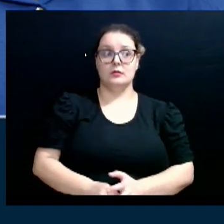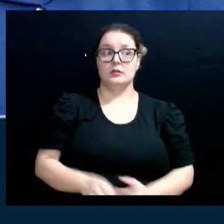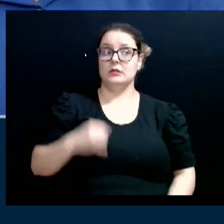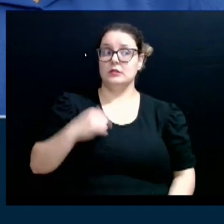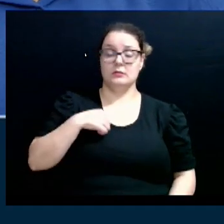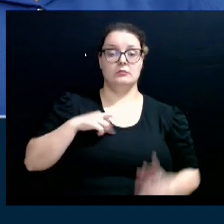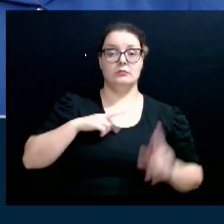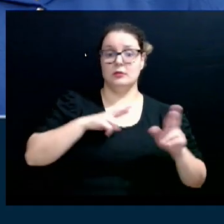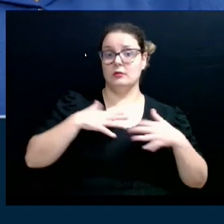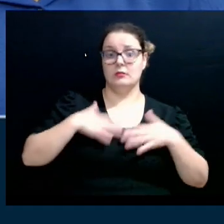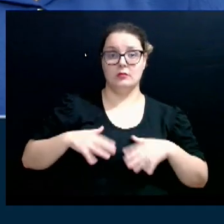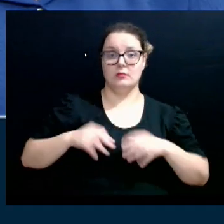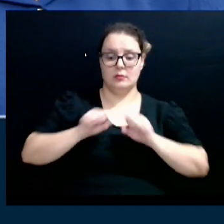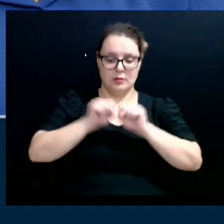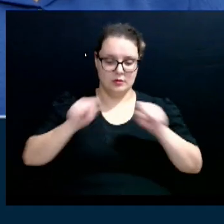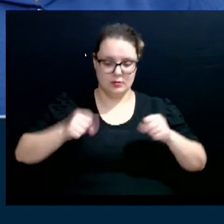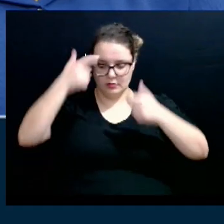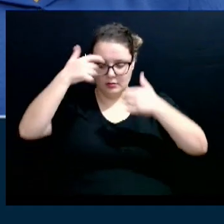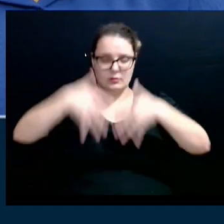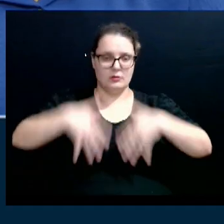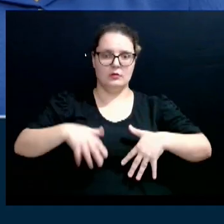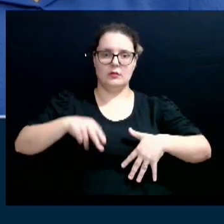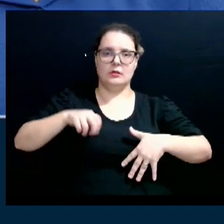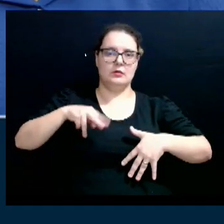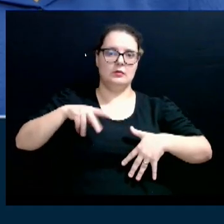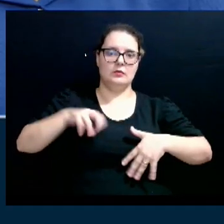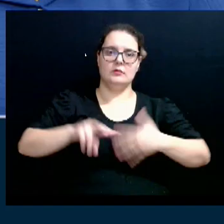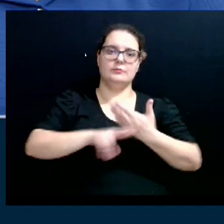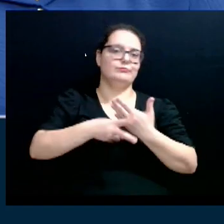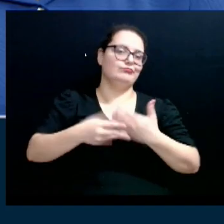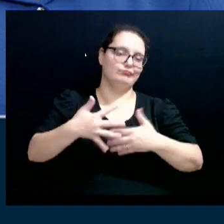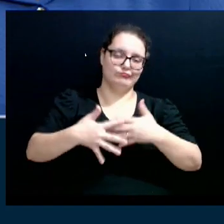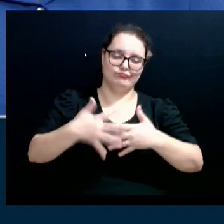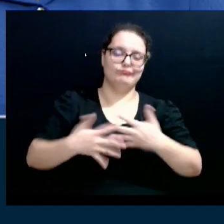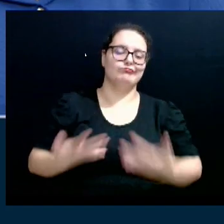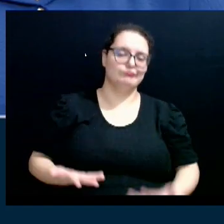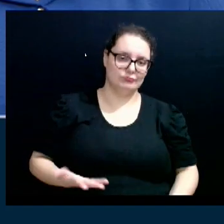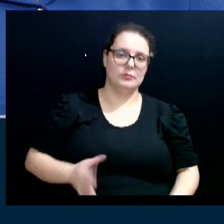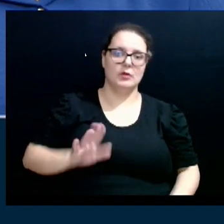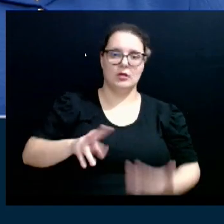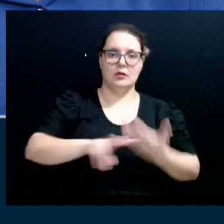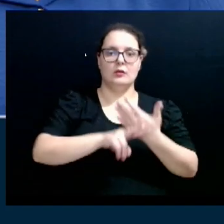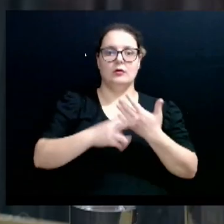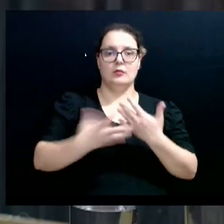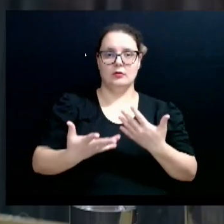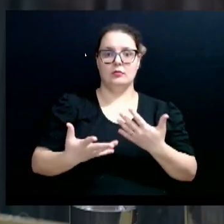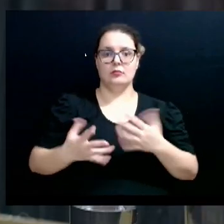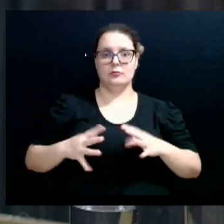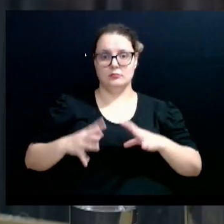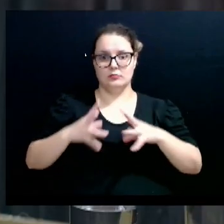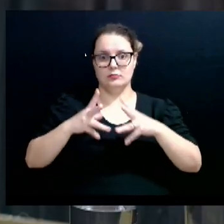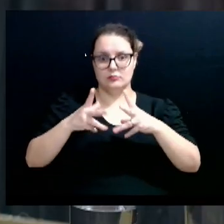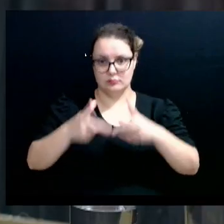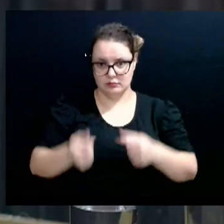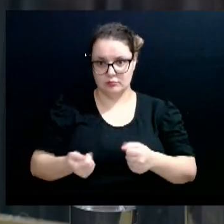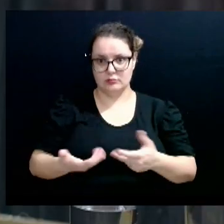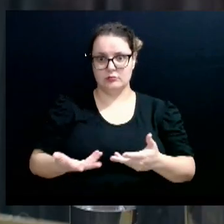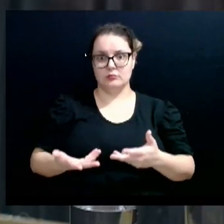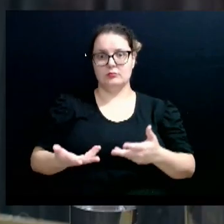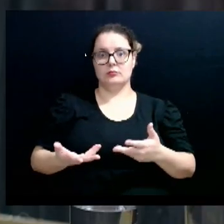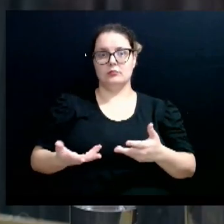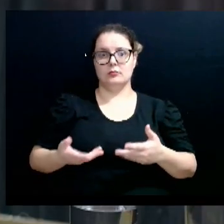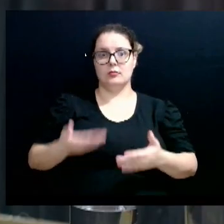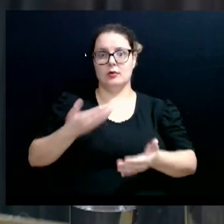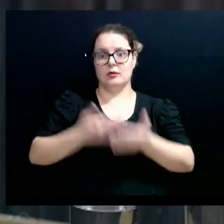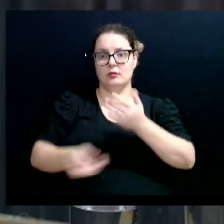sistema nervoso já vai estar afetado. Exato. Então, já vai gerar todo eu vou me desregular,